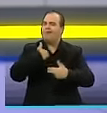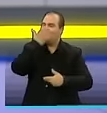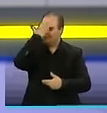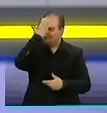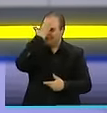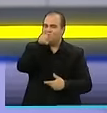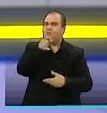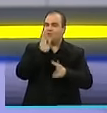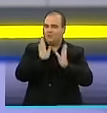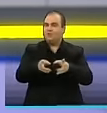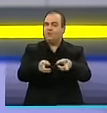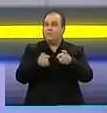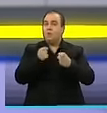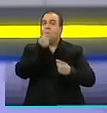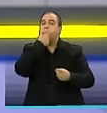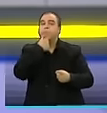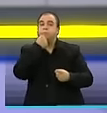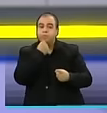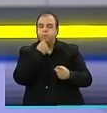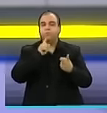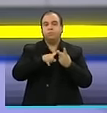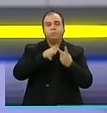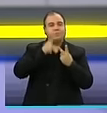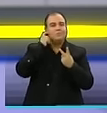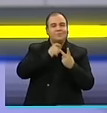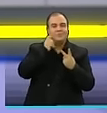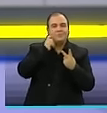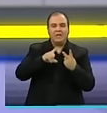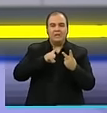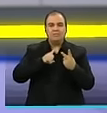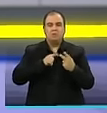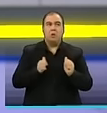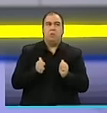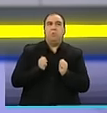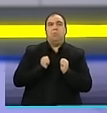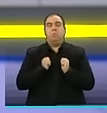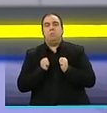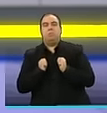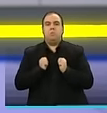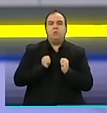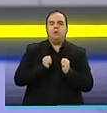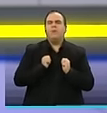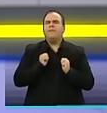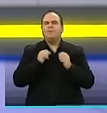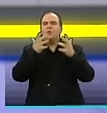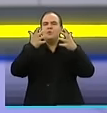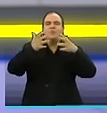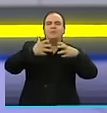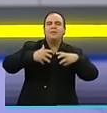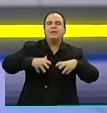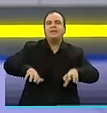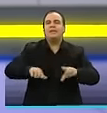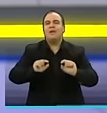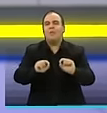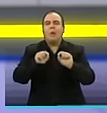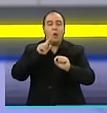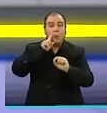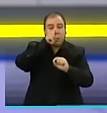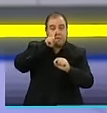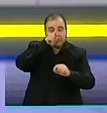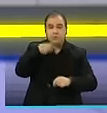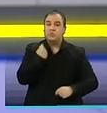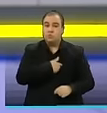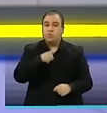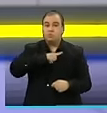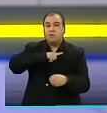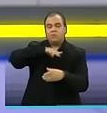viu. Tanto Boulos quanto Nunes tinham se acovardado. Não estavam querendo ressaltar um grande risco que a gente tem